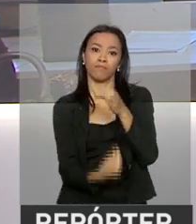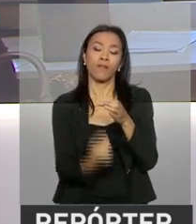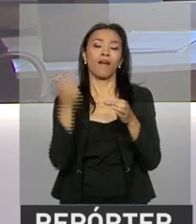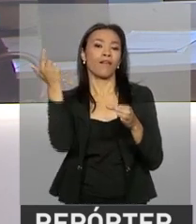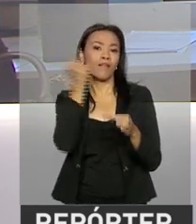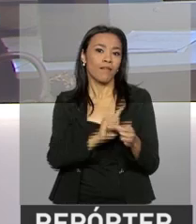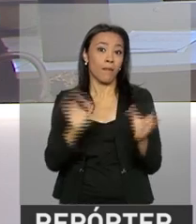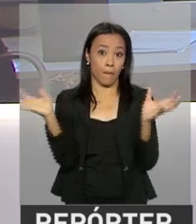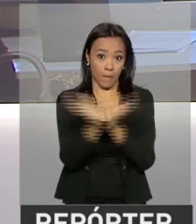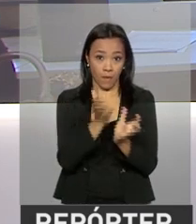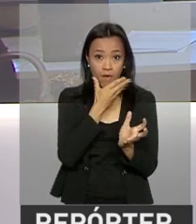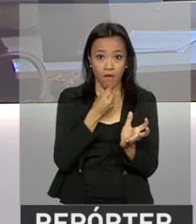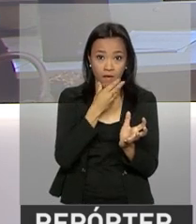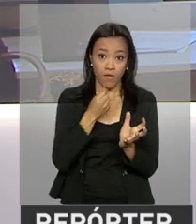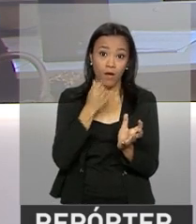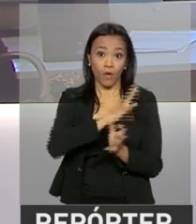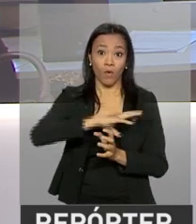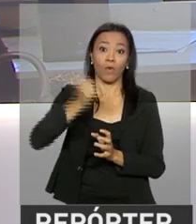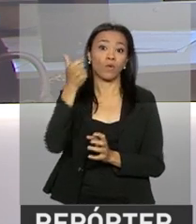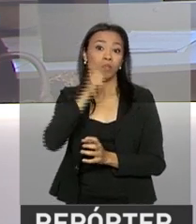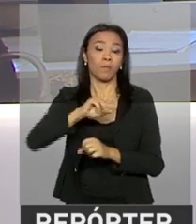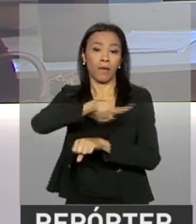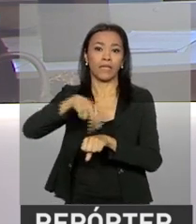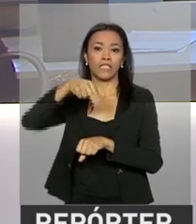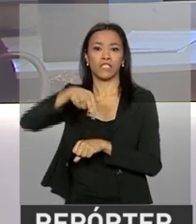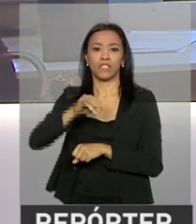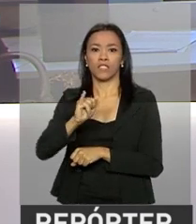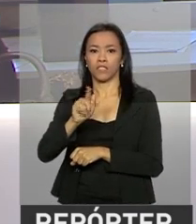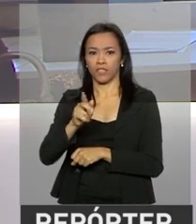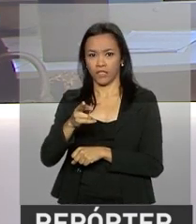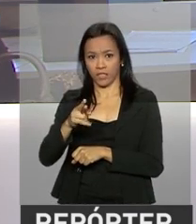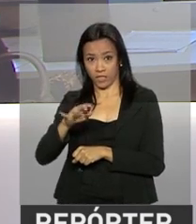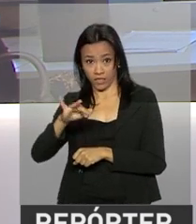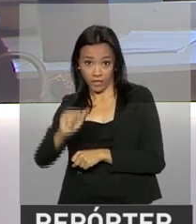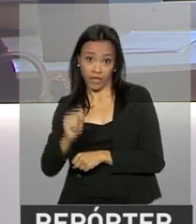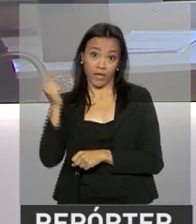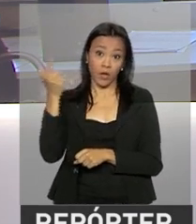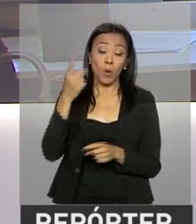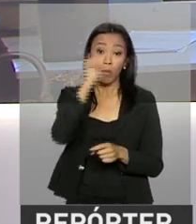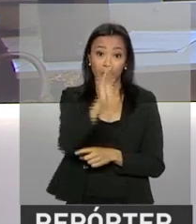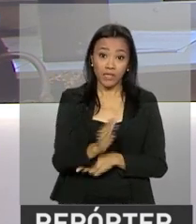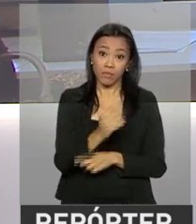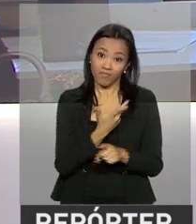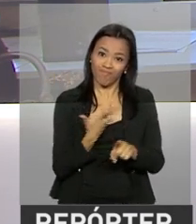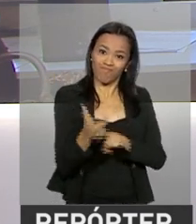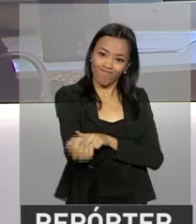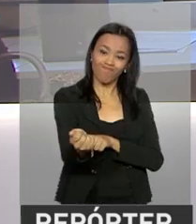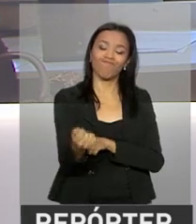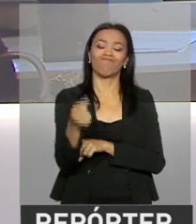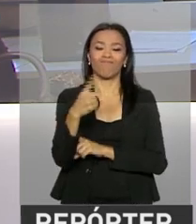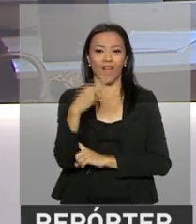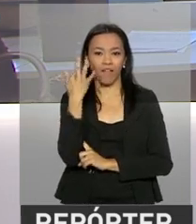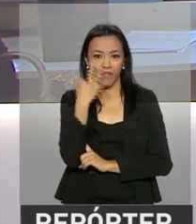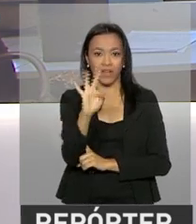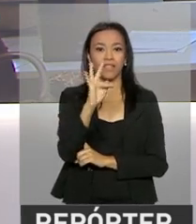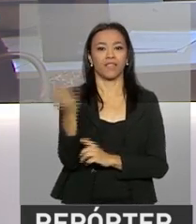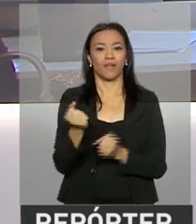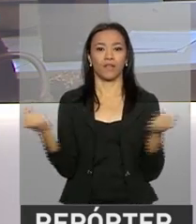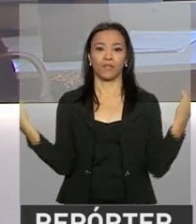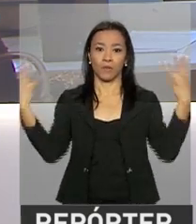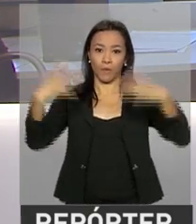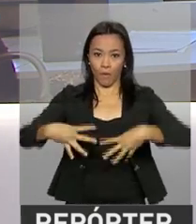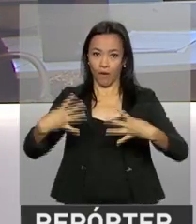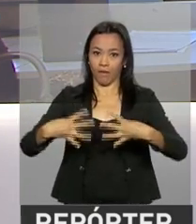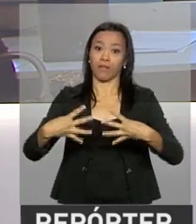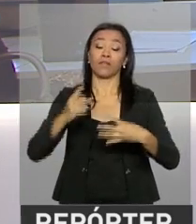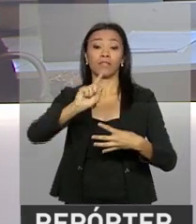por 86 a 69. No vôlei masculino, o Brasil derrotou a França e com isso se classificou para as quartas de final.